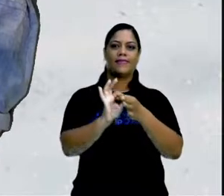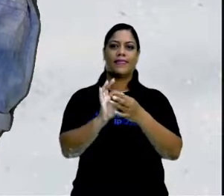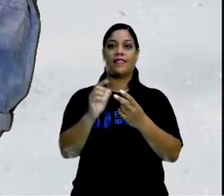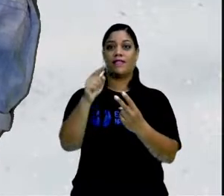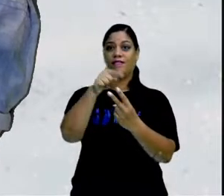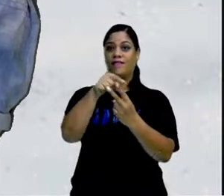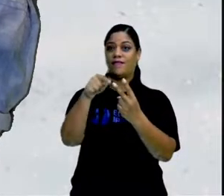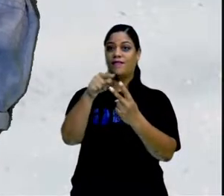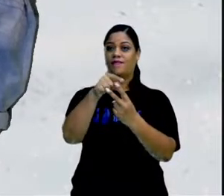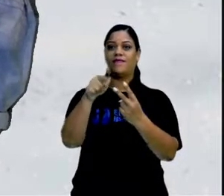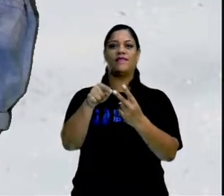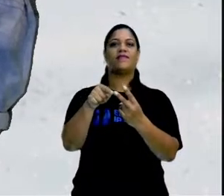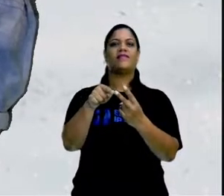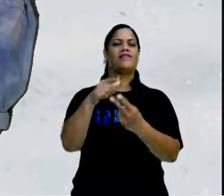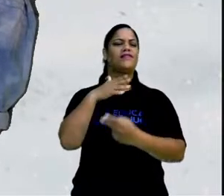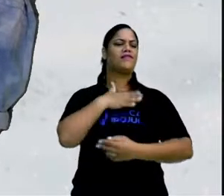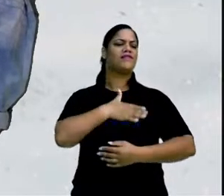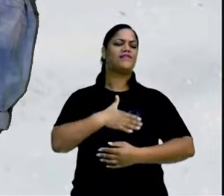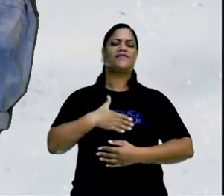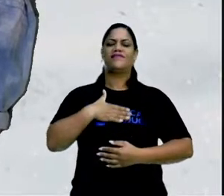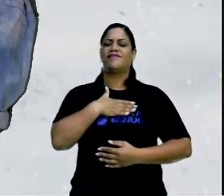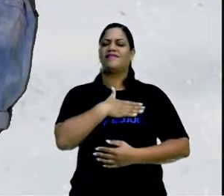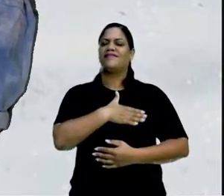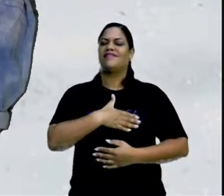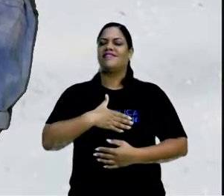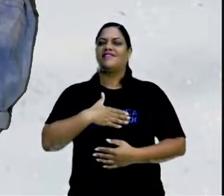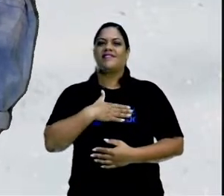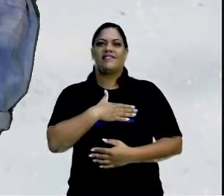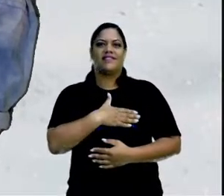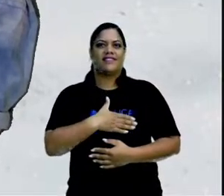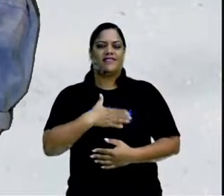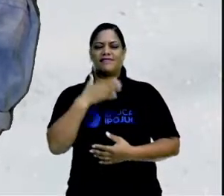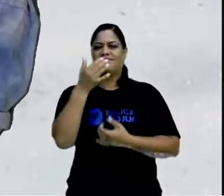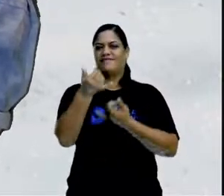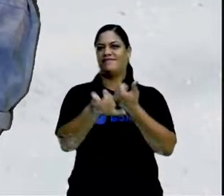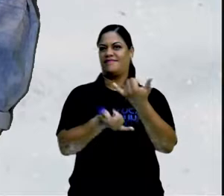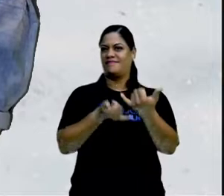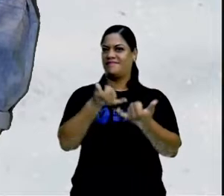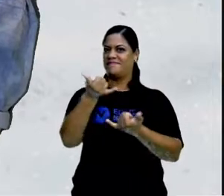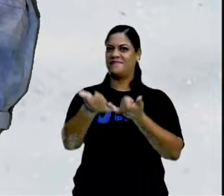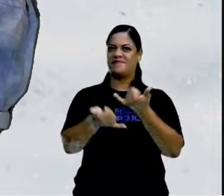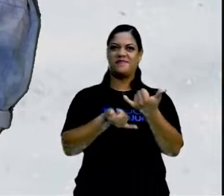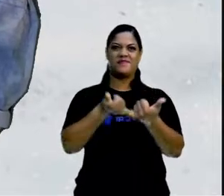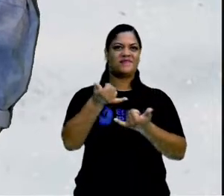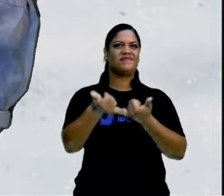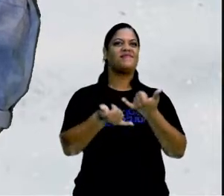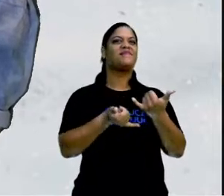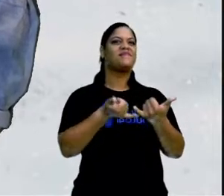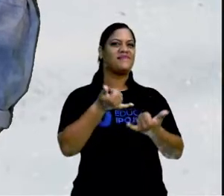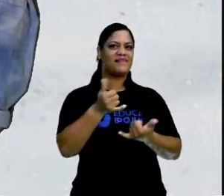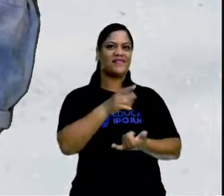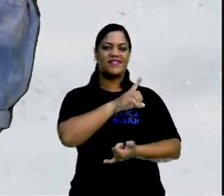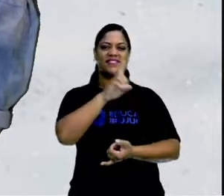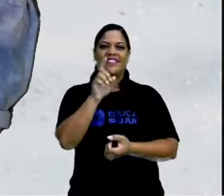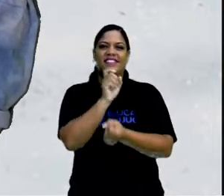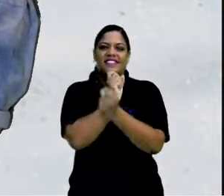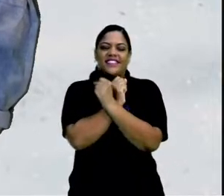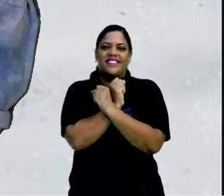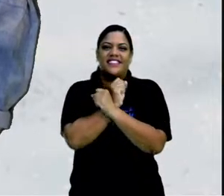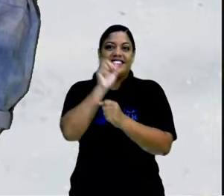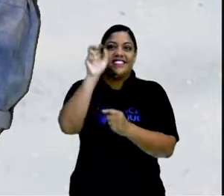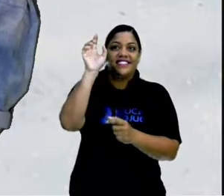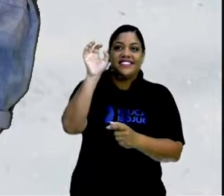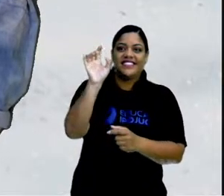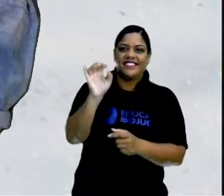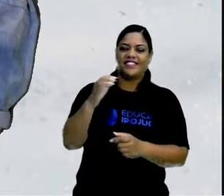dois, eles gostavam muito, leiturinha, de brincar na neve, leiturinha. Eu também tô querendo. Tu sabe qual era